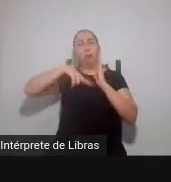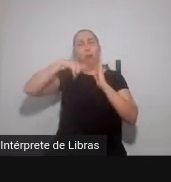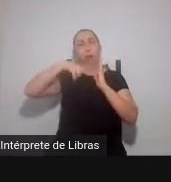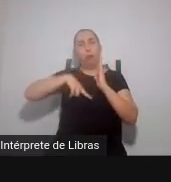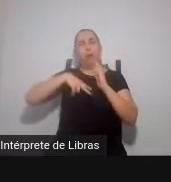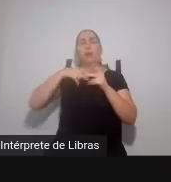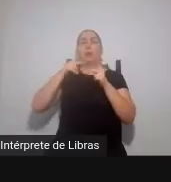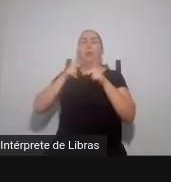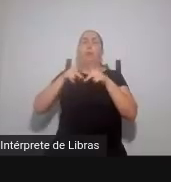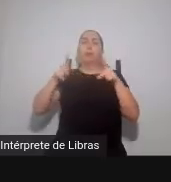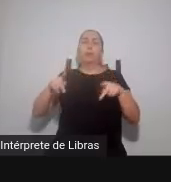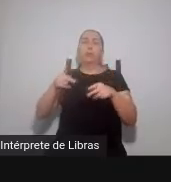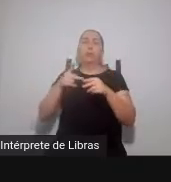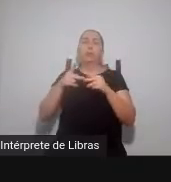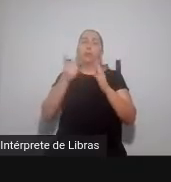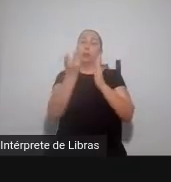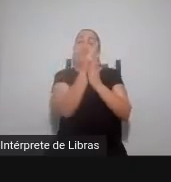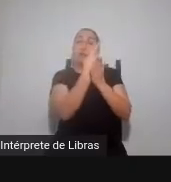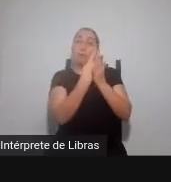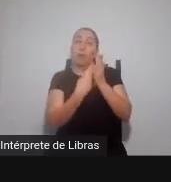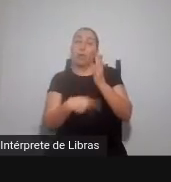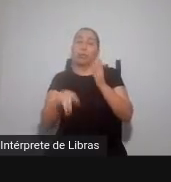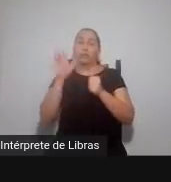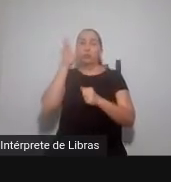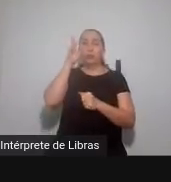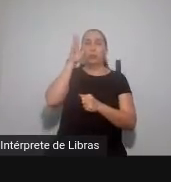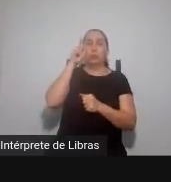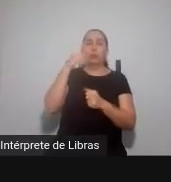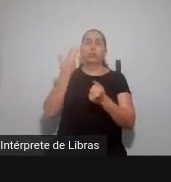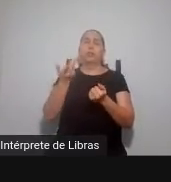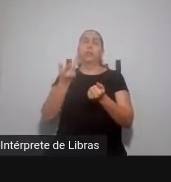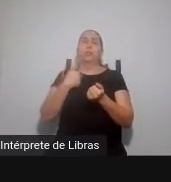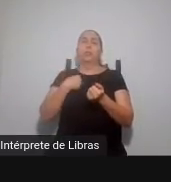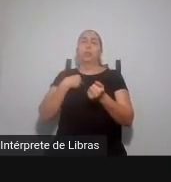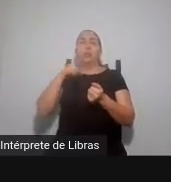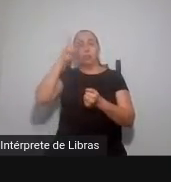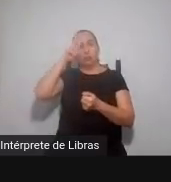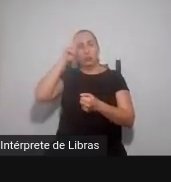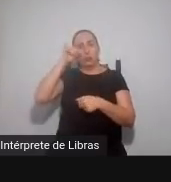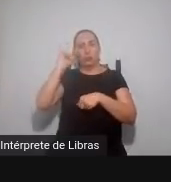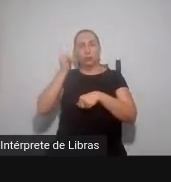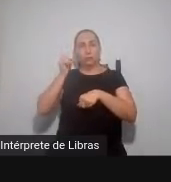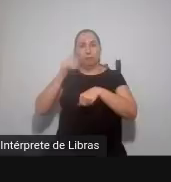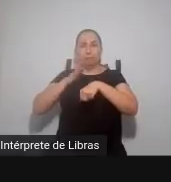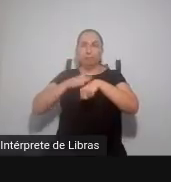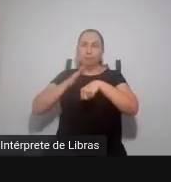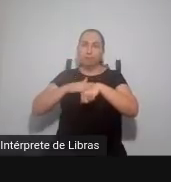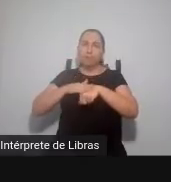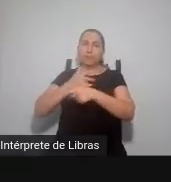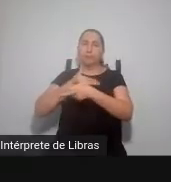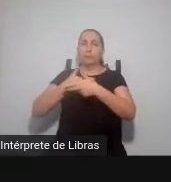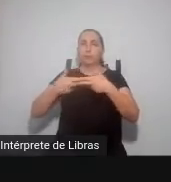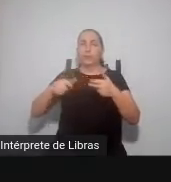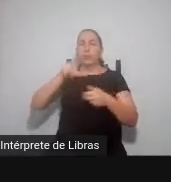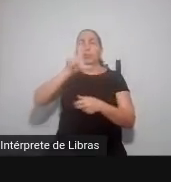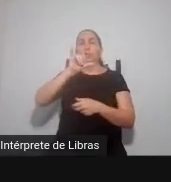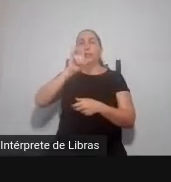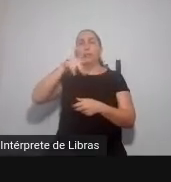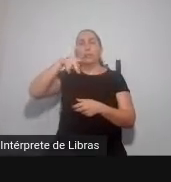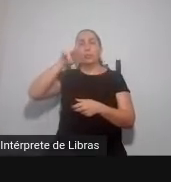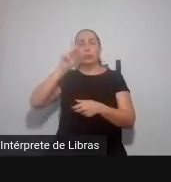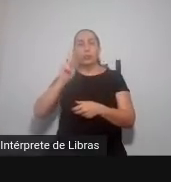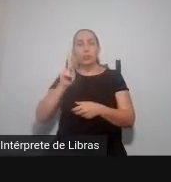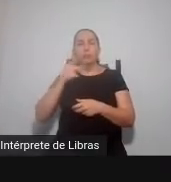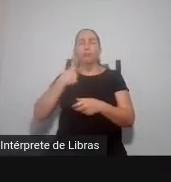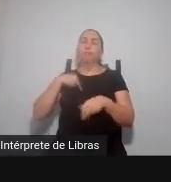imagens, contando ao modo delas, por meio de links. E as famílias também